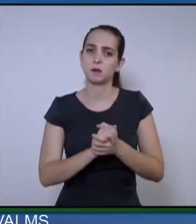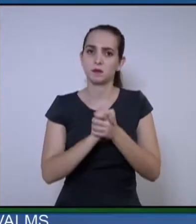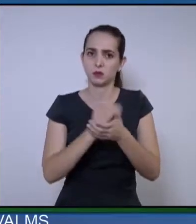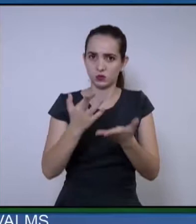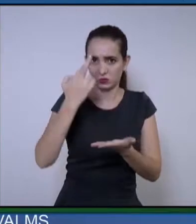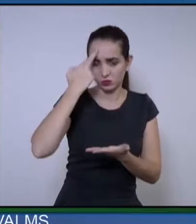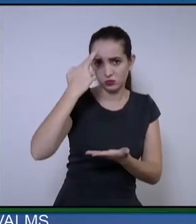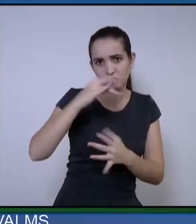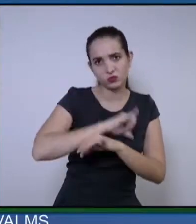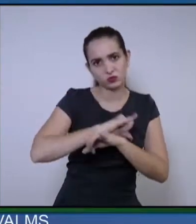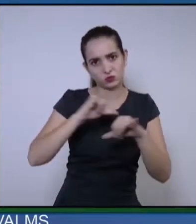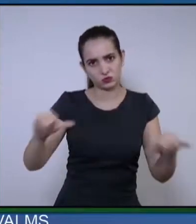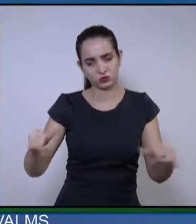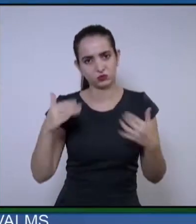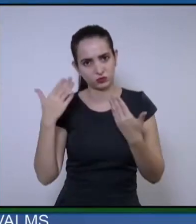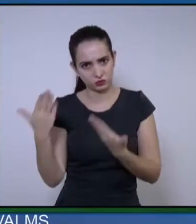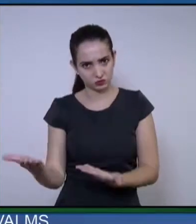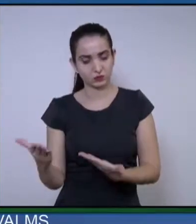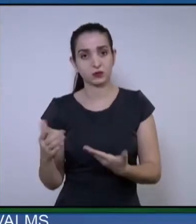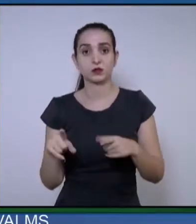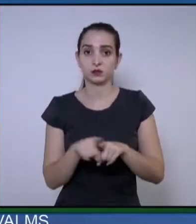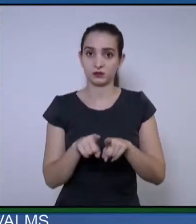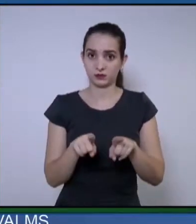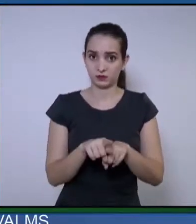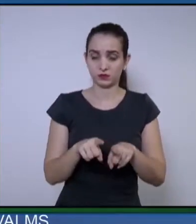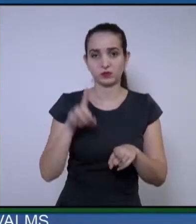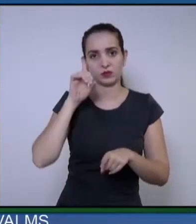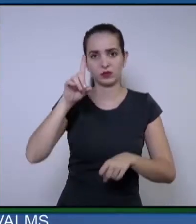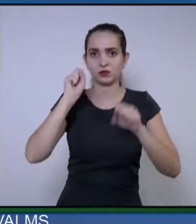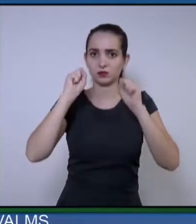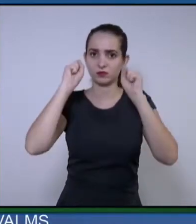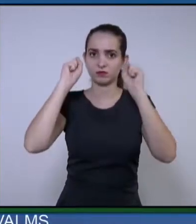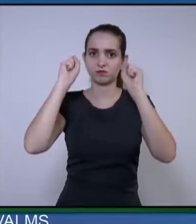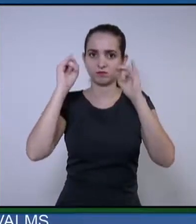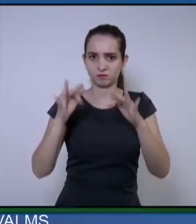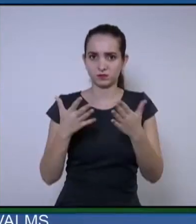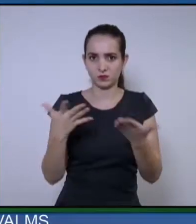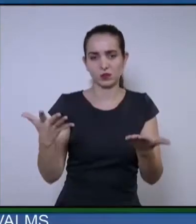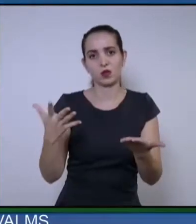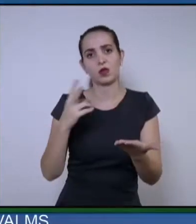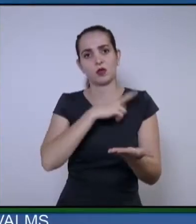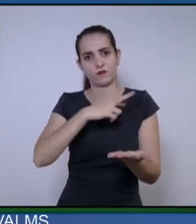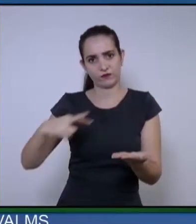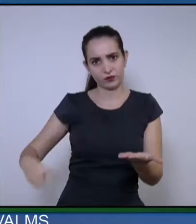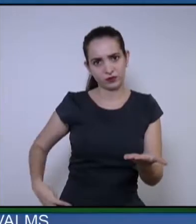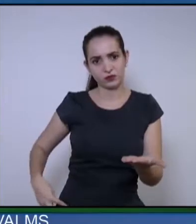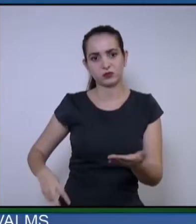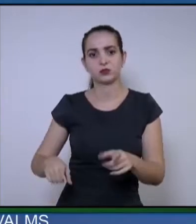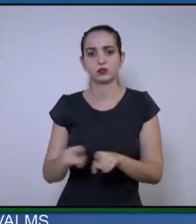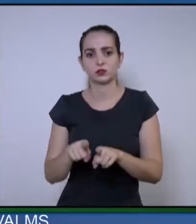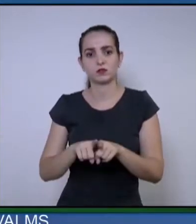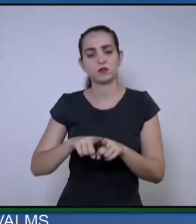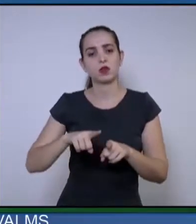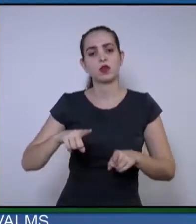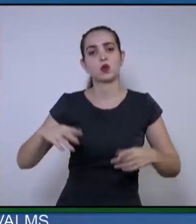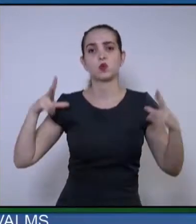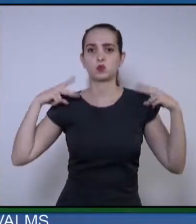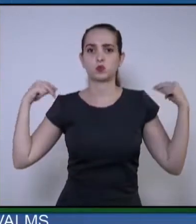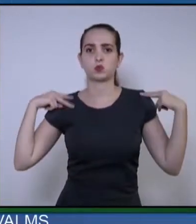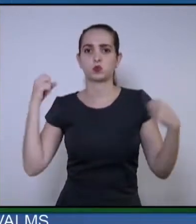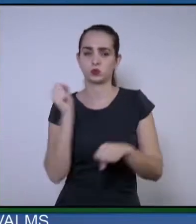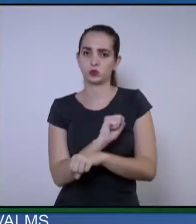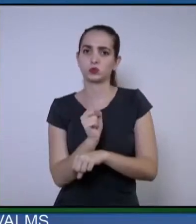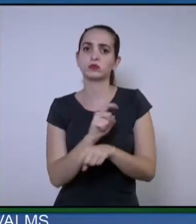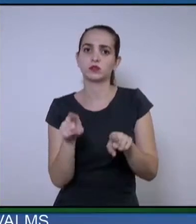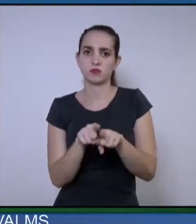Parabéns ao pronunciamento de Vossa Excelência e que Deus tenha a vereadora, o seu motorista, que foi assassinado junto com ela